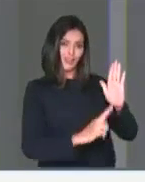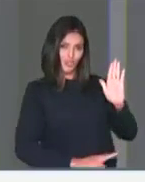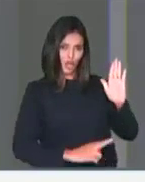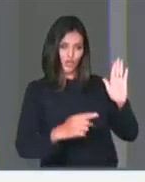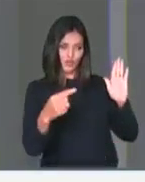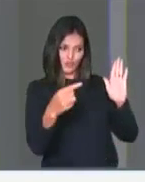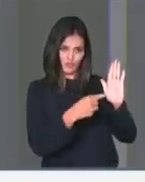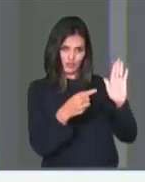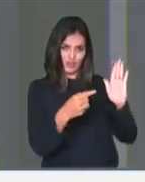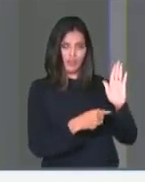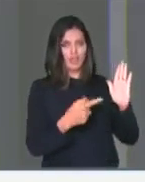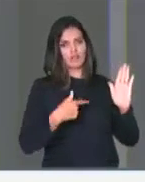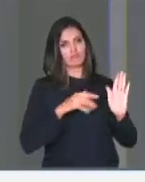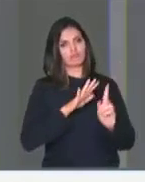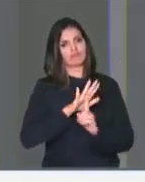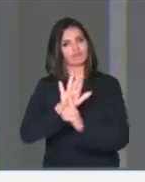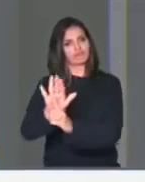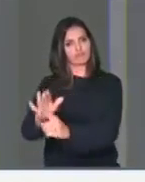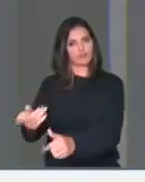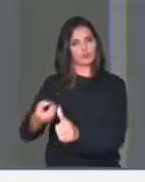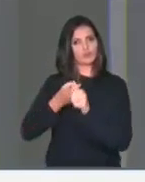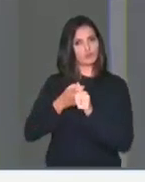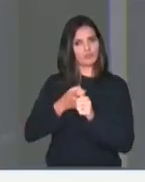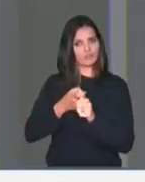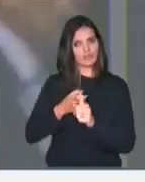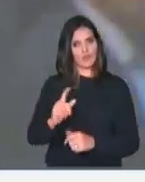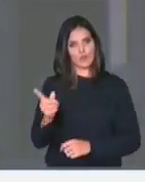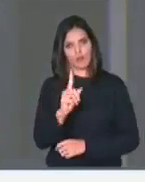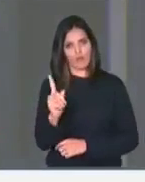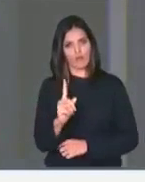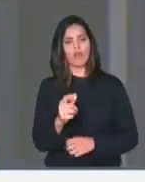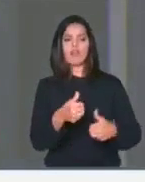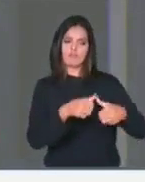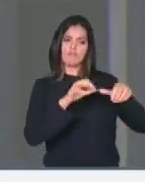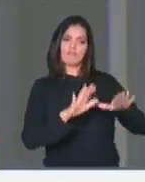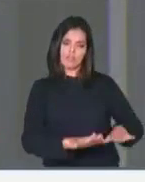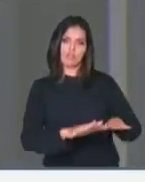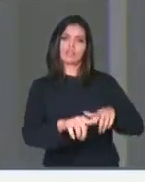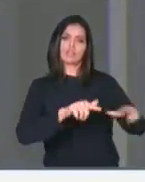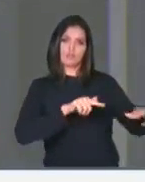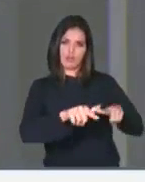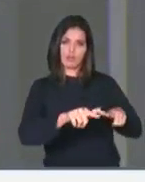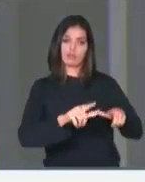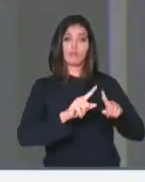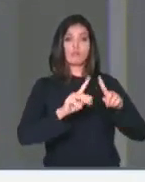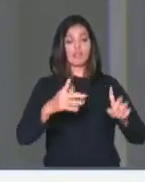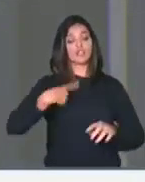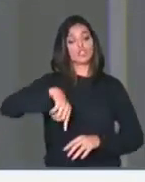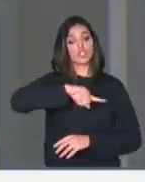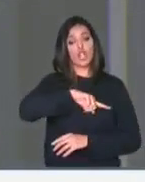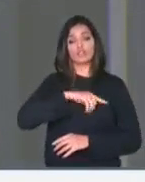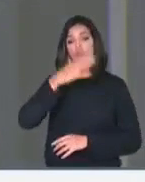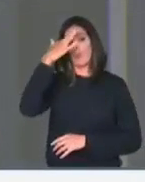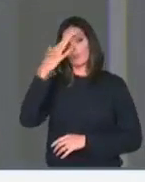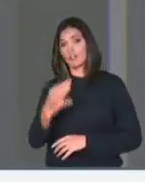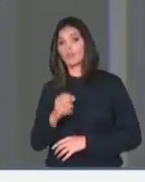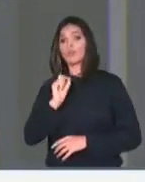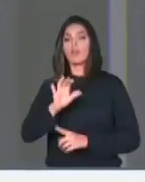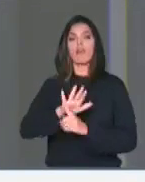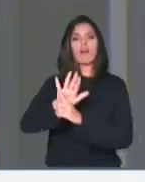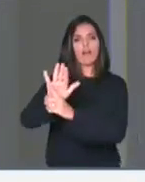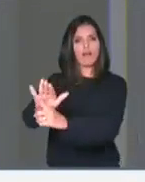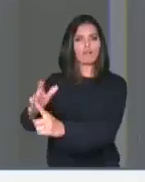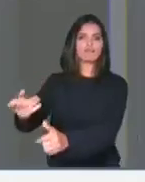relatório que entende que o afastamento não deveria ser mantido e sim pelo afastamento até que o caso